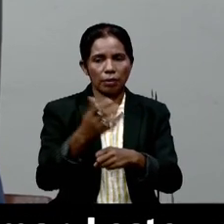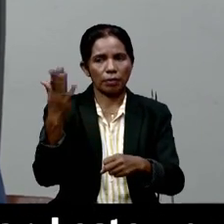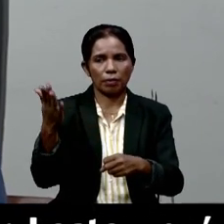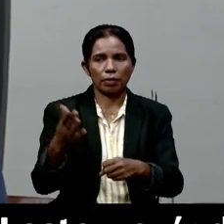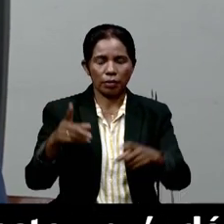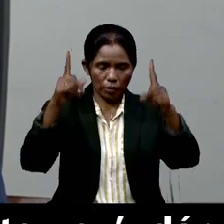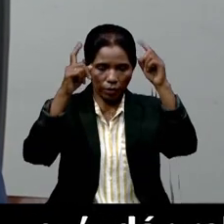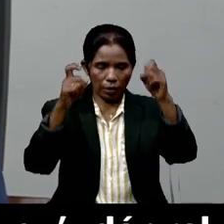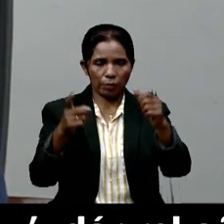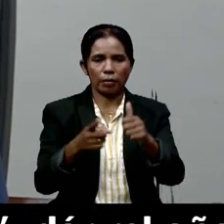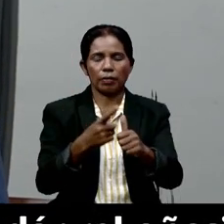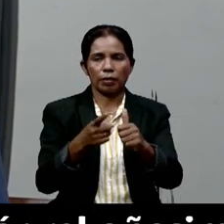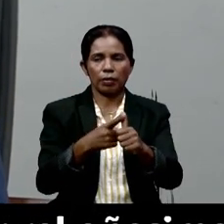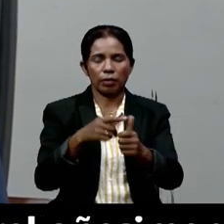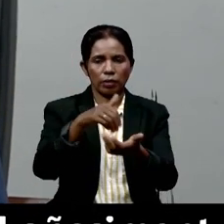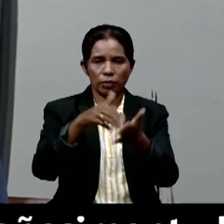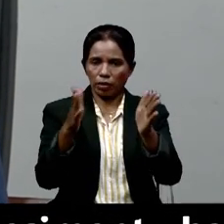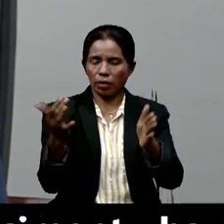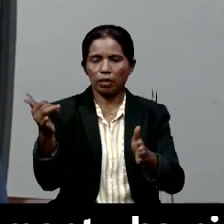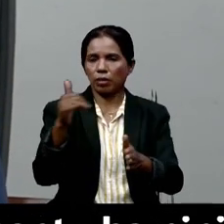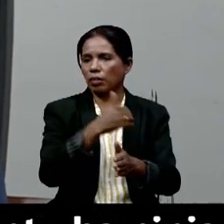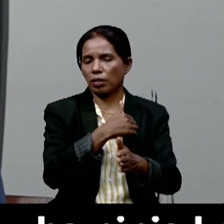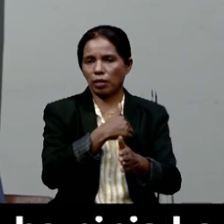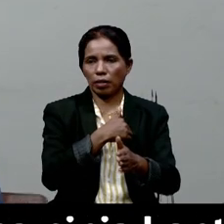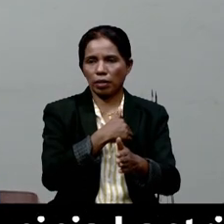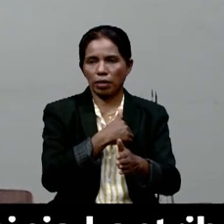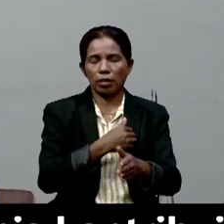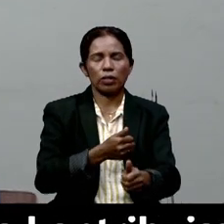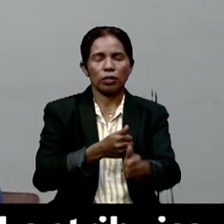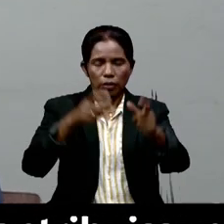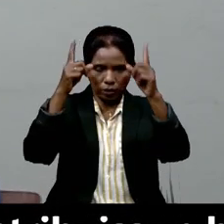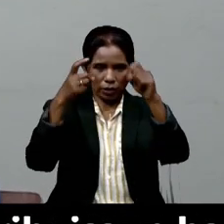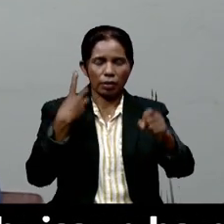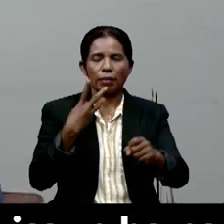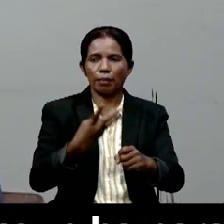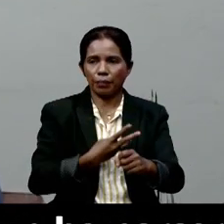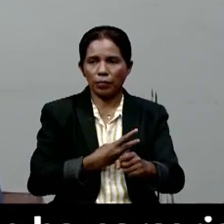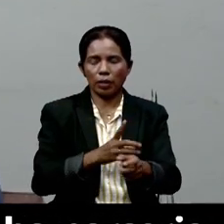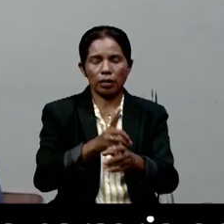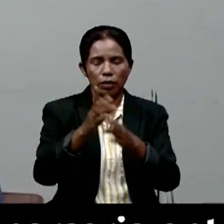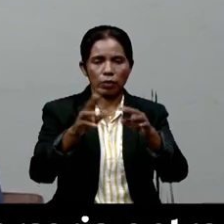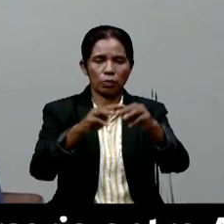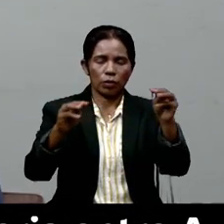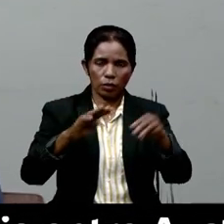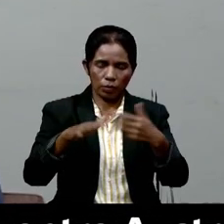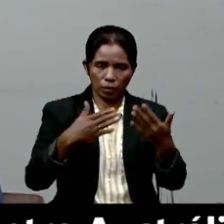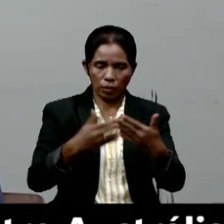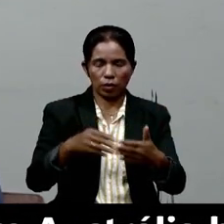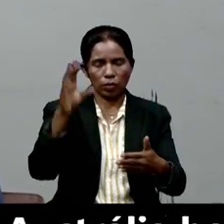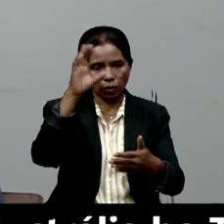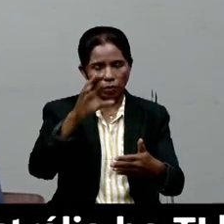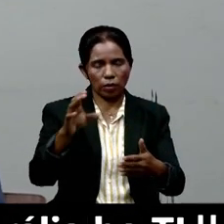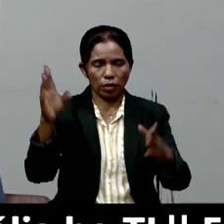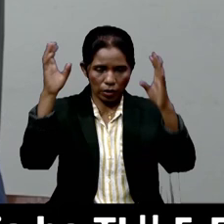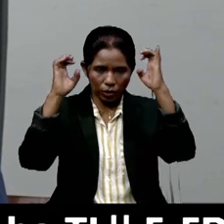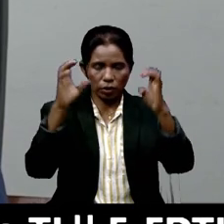exame período sira o instituto sira sira o consegue ter exame né e tá por orientação para Diretor Município sira para tu pouco exercício kata que